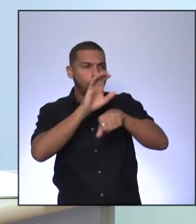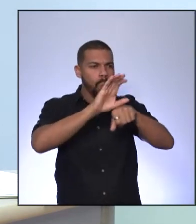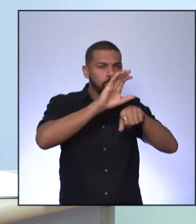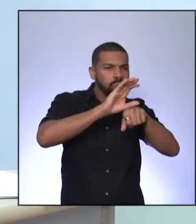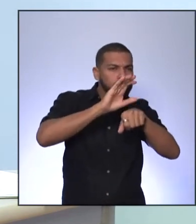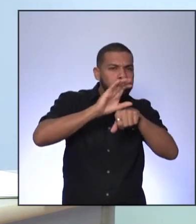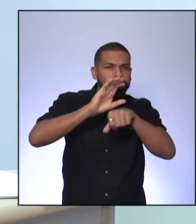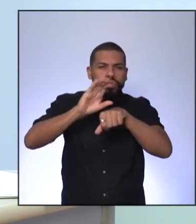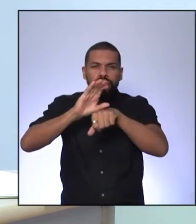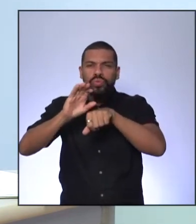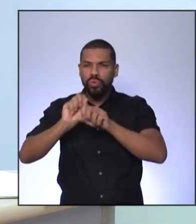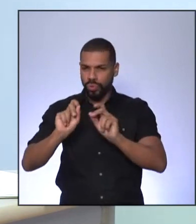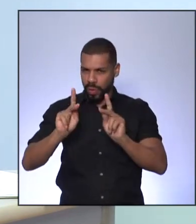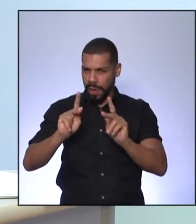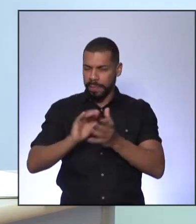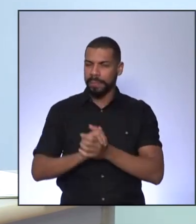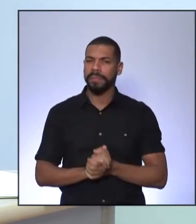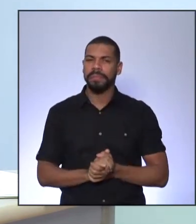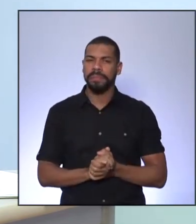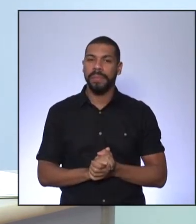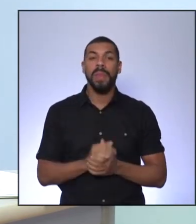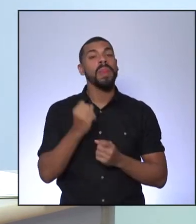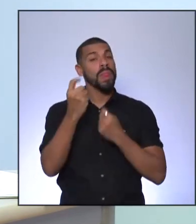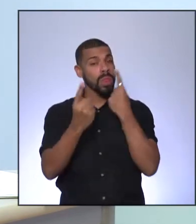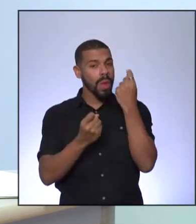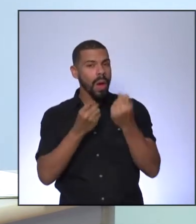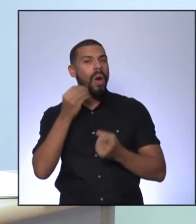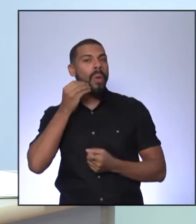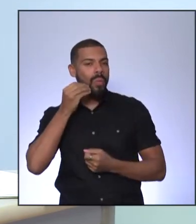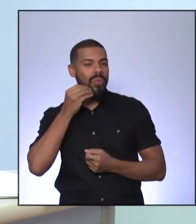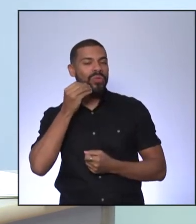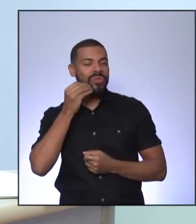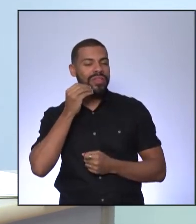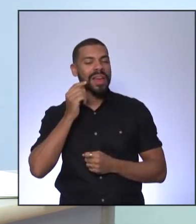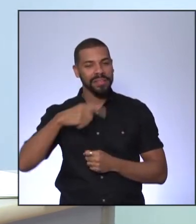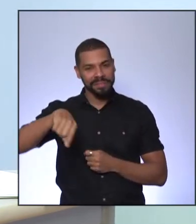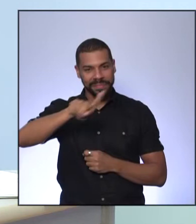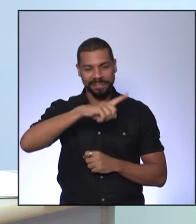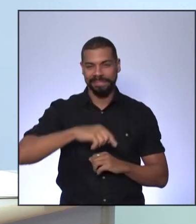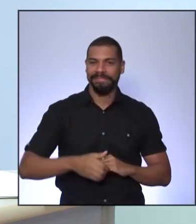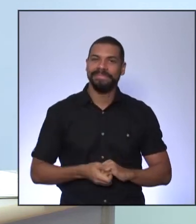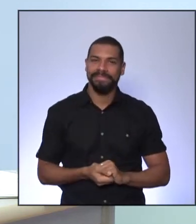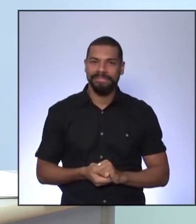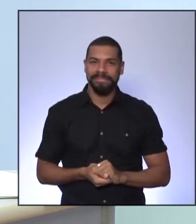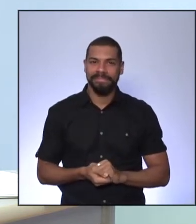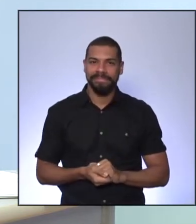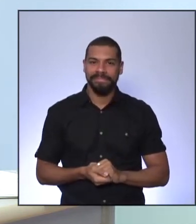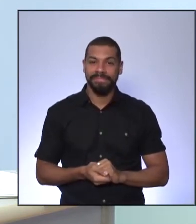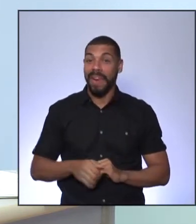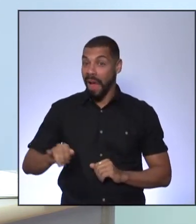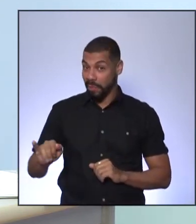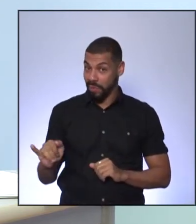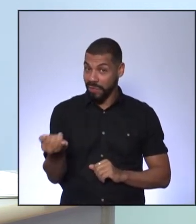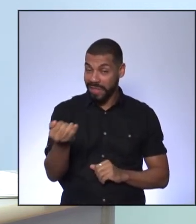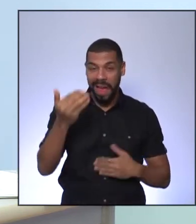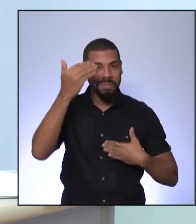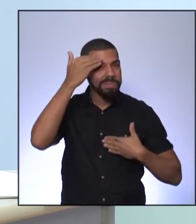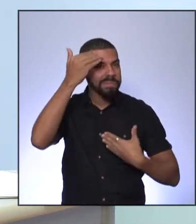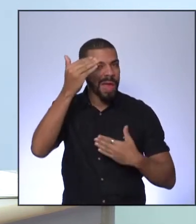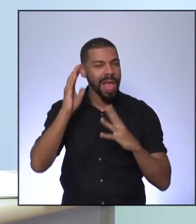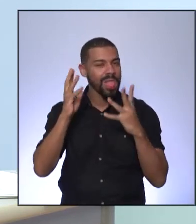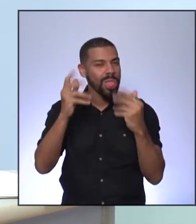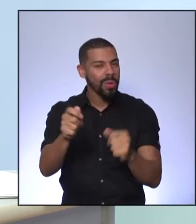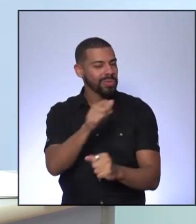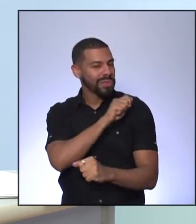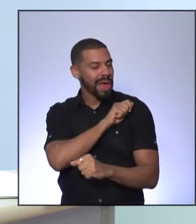uma formação na ETEC. São essas a maioria das respostas que nós tivemos. Vou aproveitar o momento, agradecer a todos os